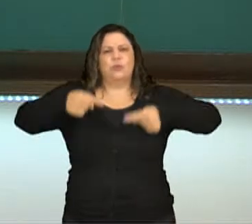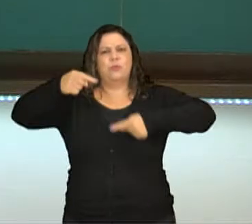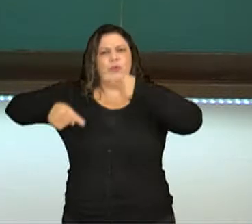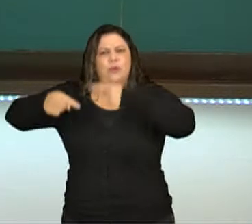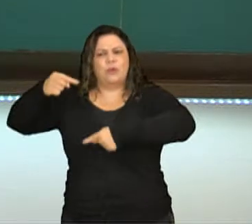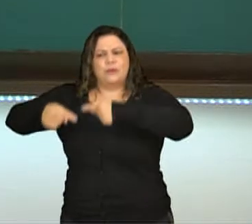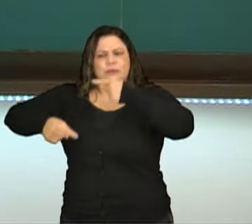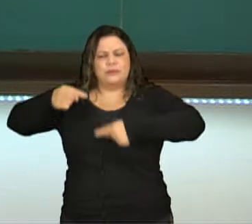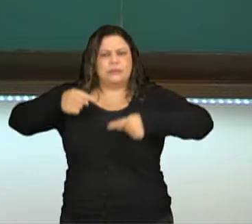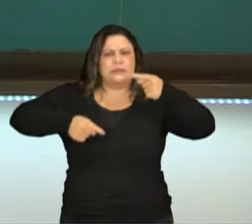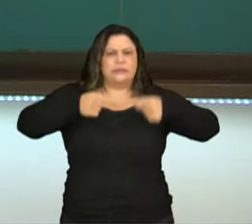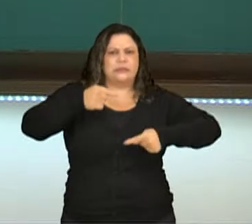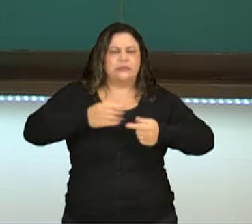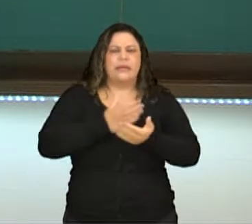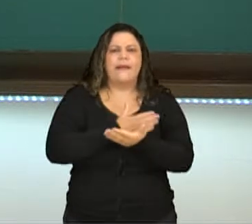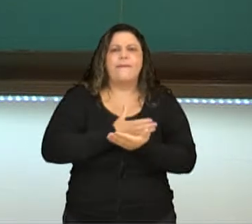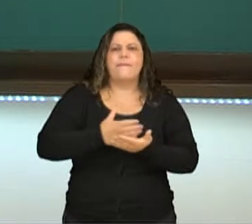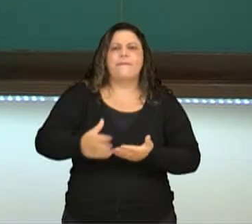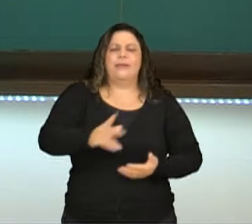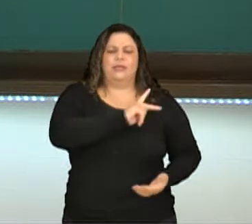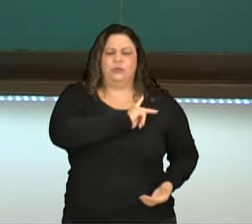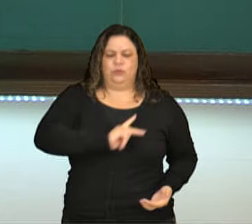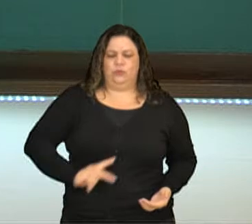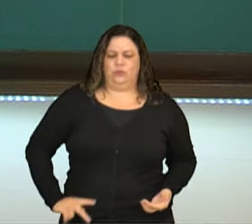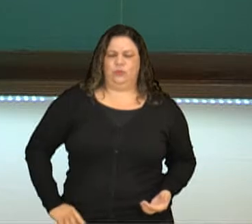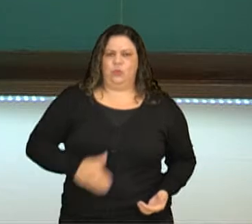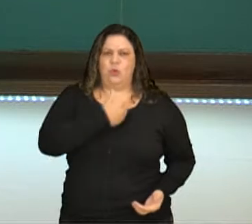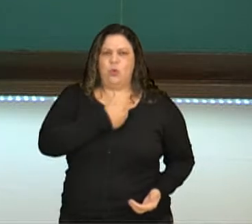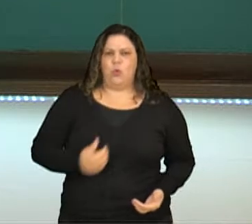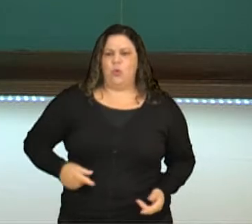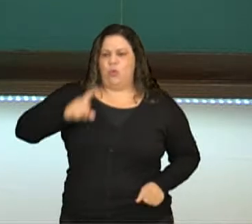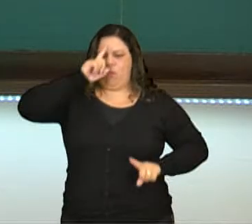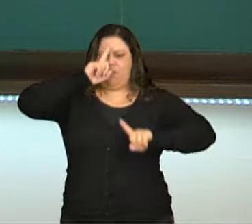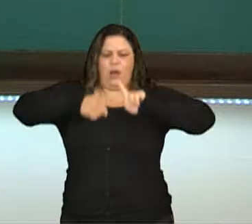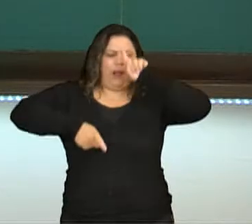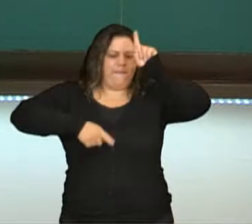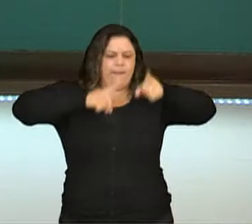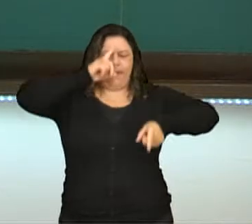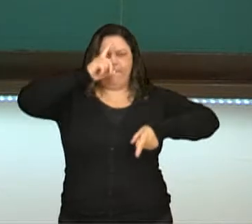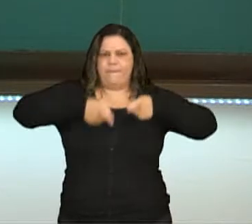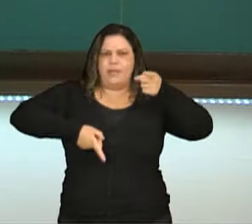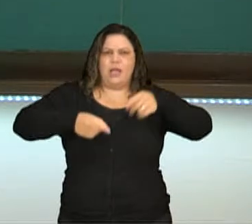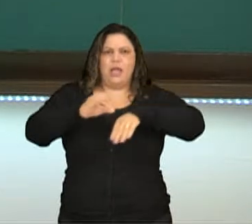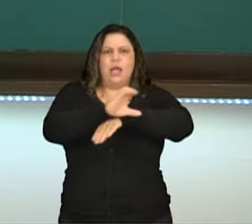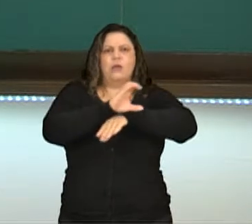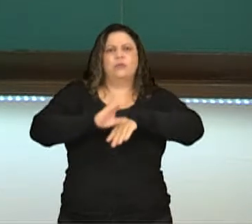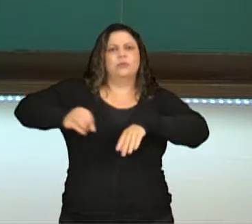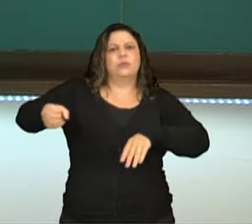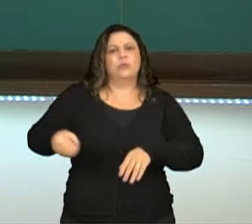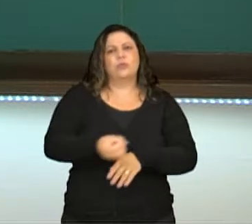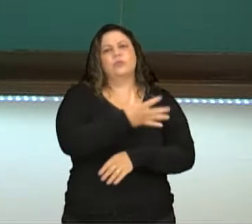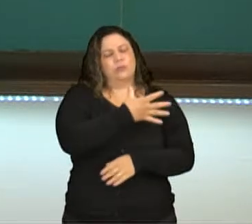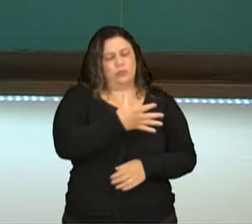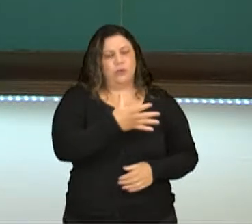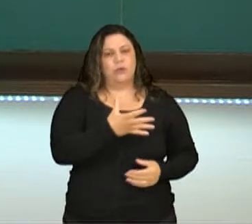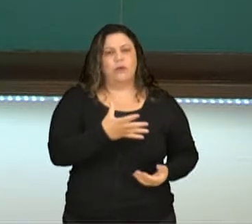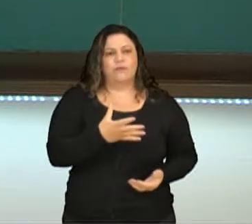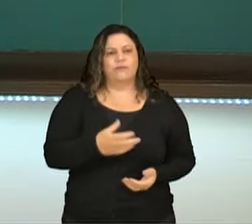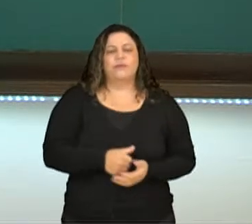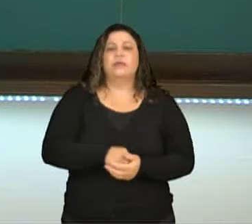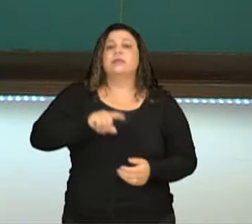Getúlio Vargas passou a governar de maneira autoritária, e uma nova Constituição valendo para o Brasil, a Constituição